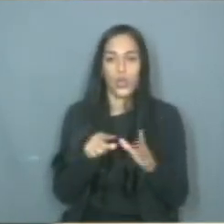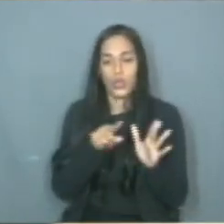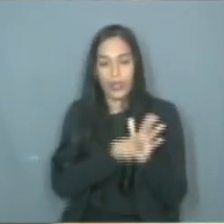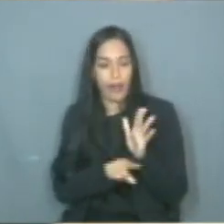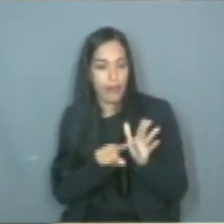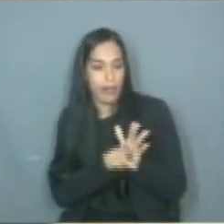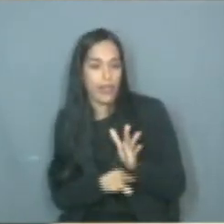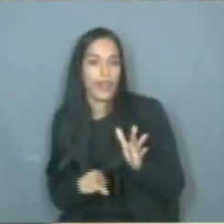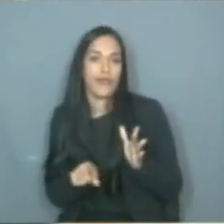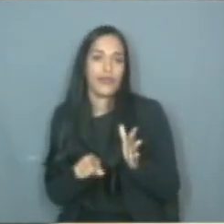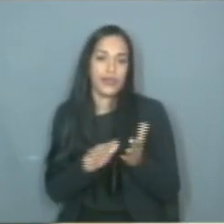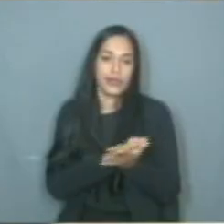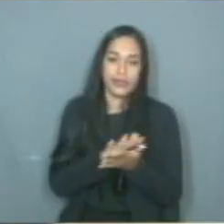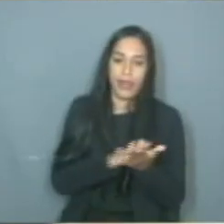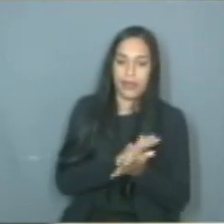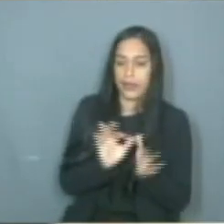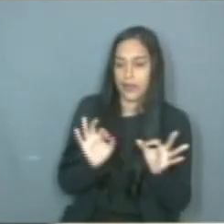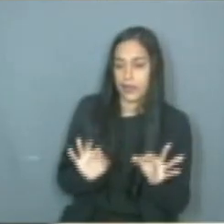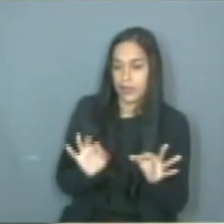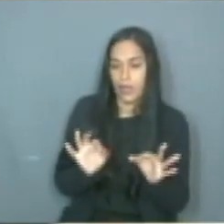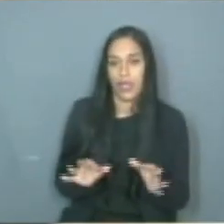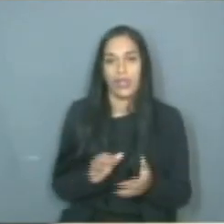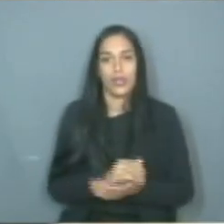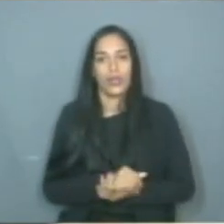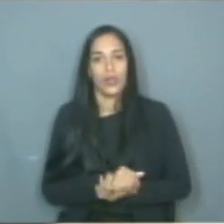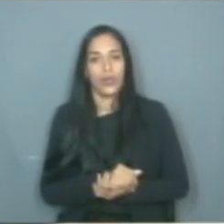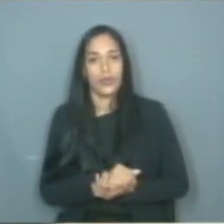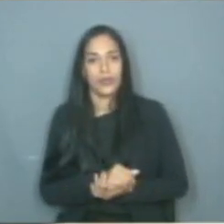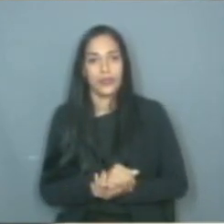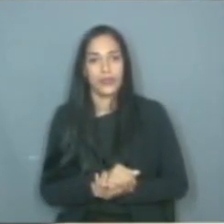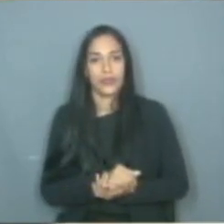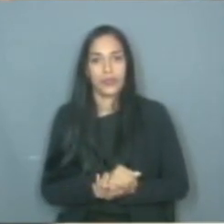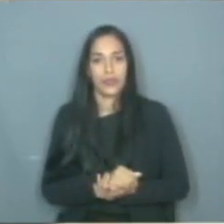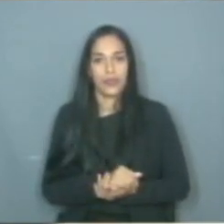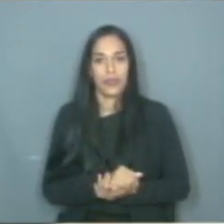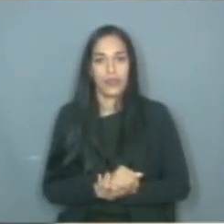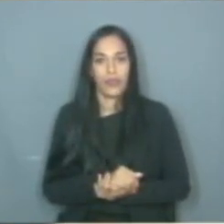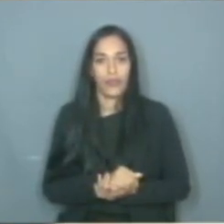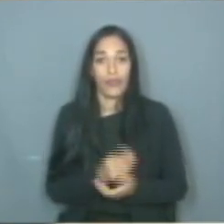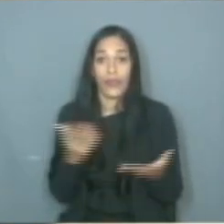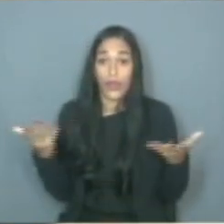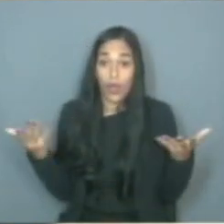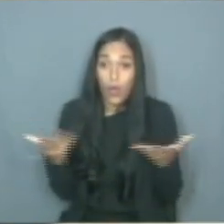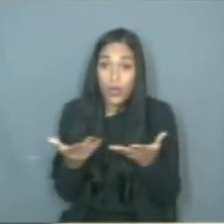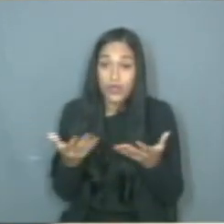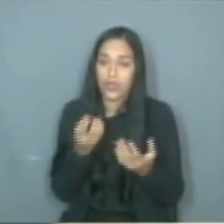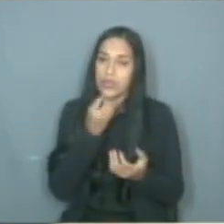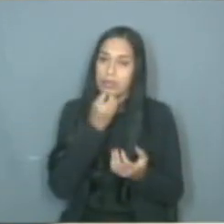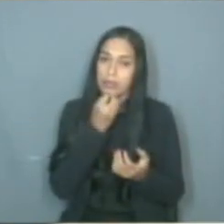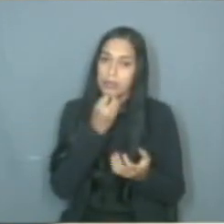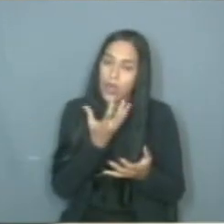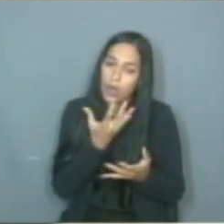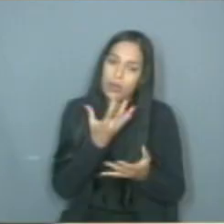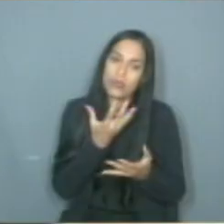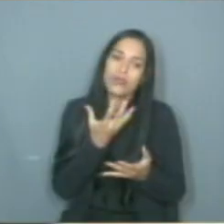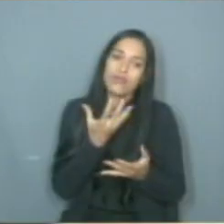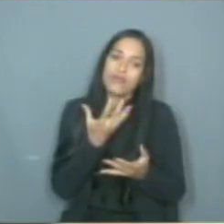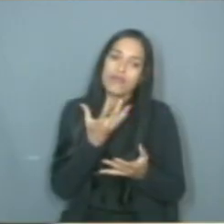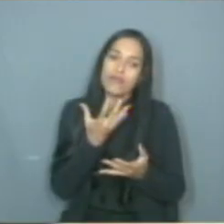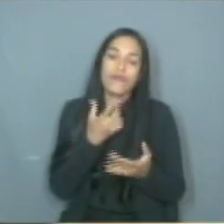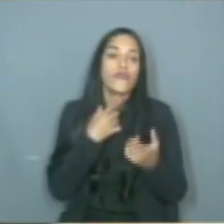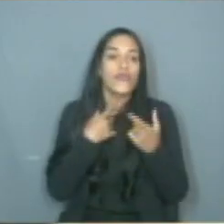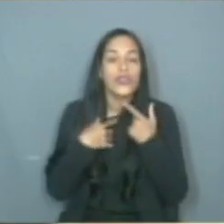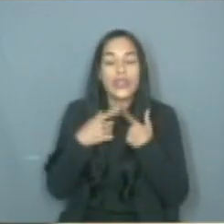negativo, que nada dá certo, porque o maior contribuinte nas boas intenções para o Recife